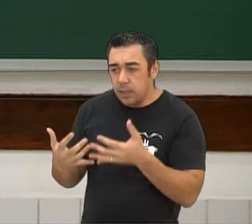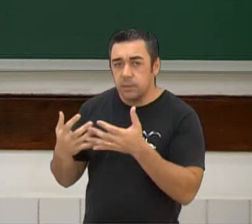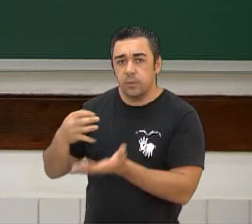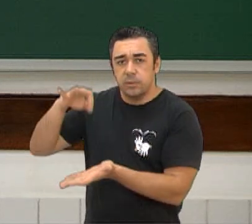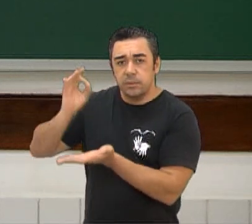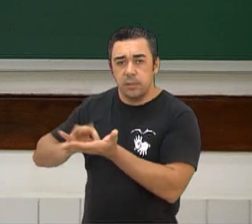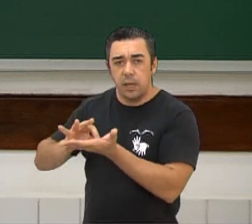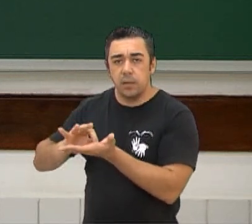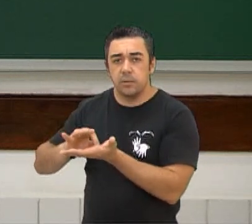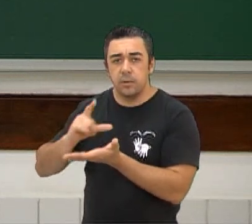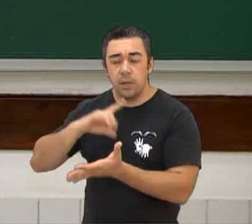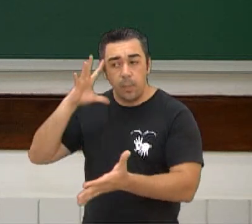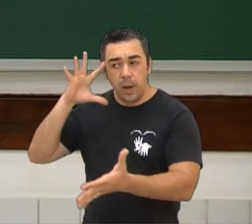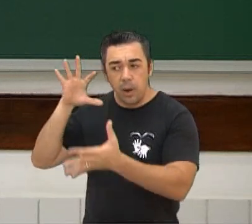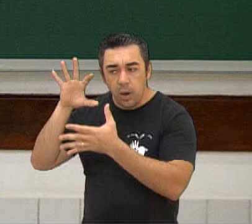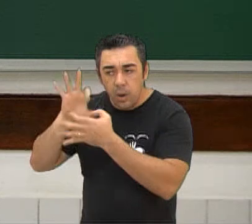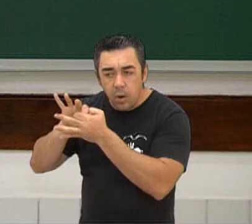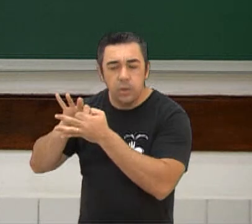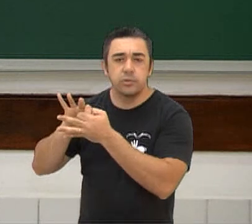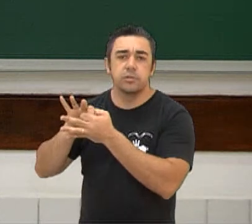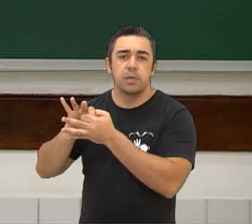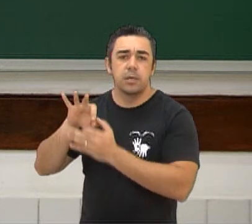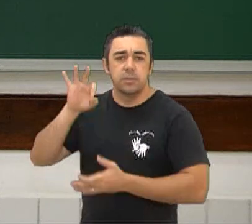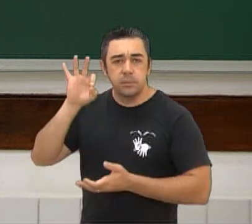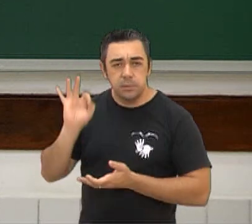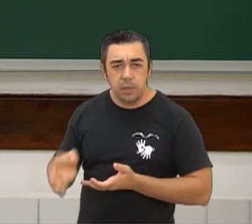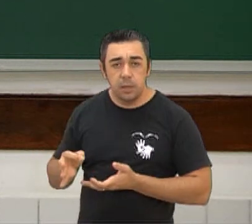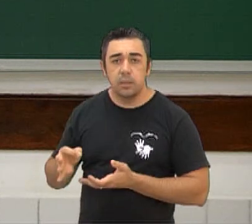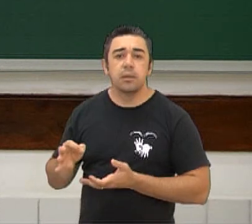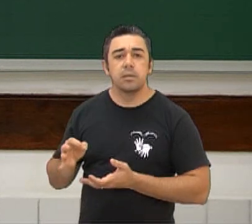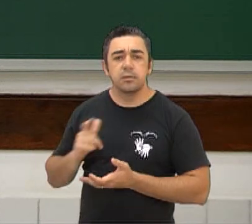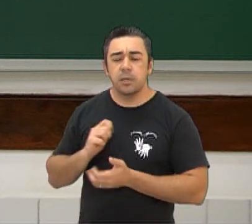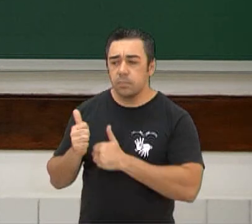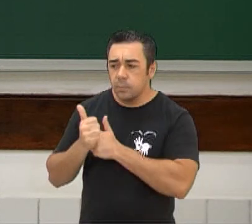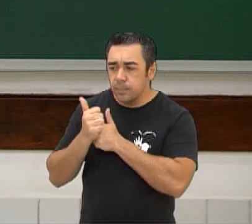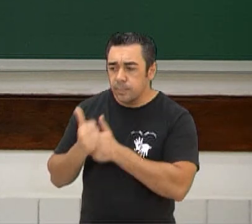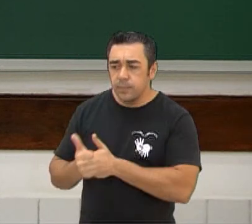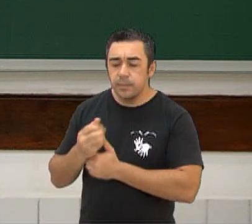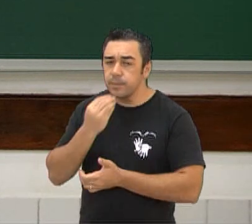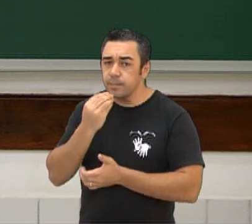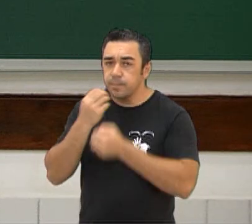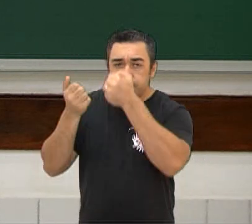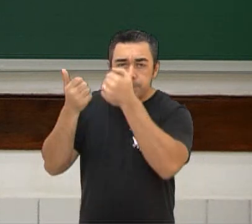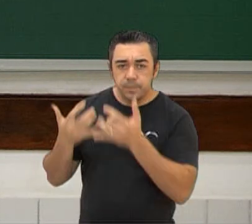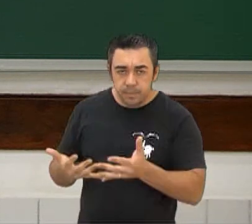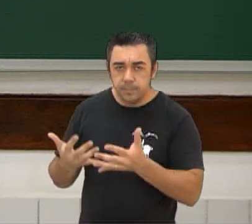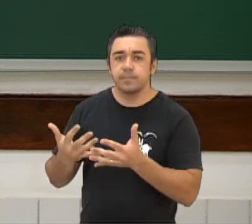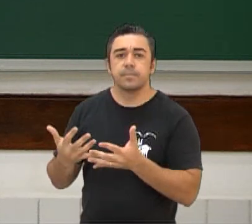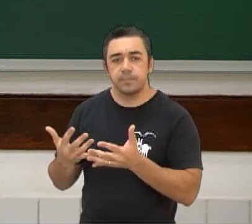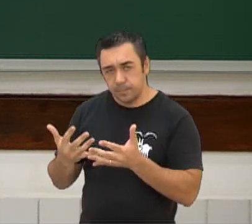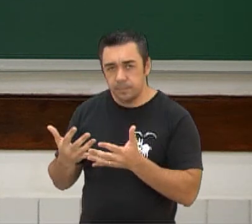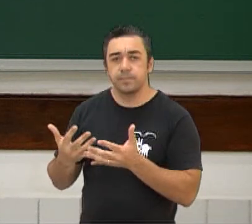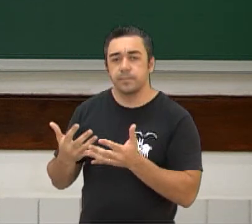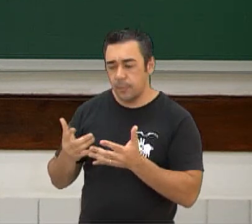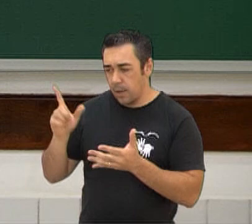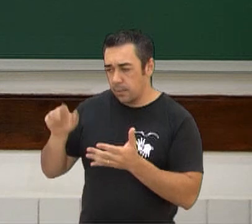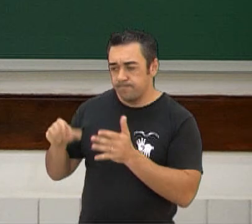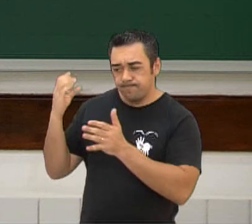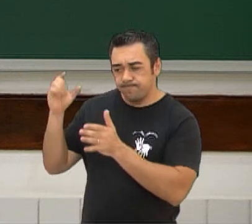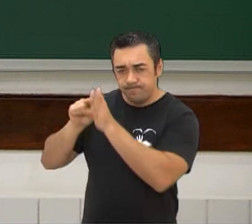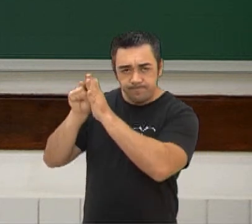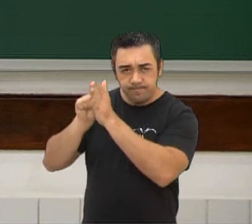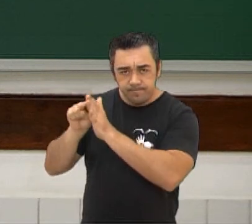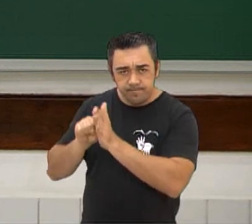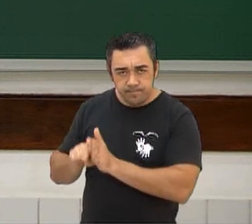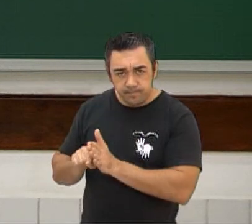as coisas por uma lógica, vai buscar as coisas com explicação, né, a científica.